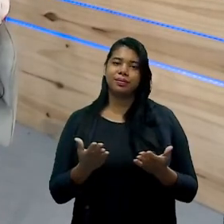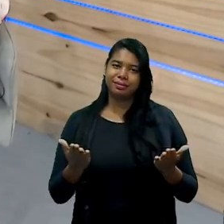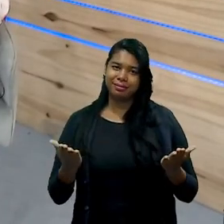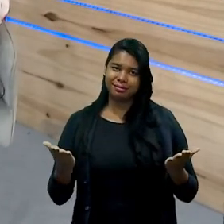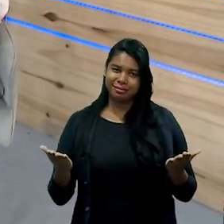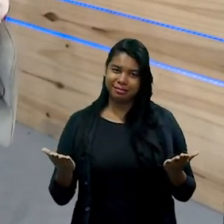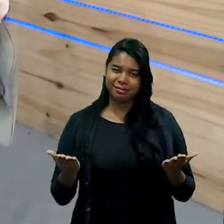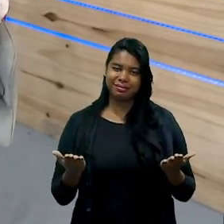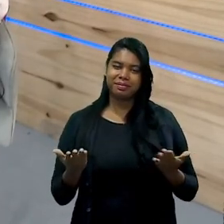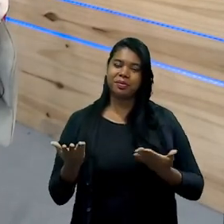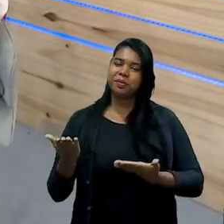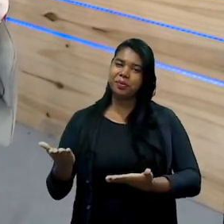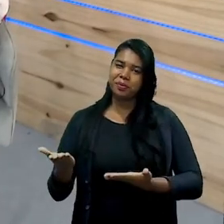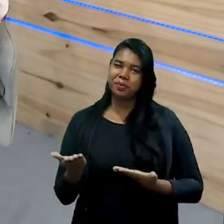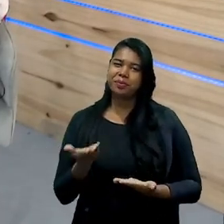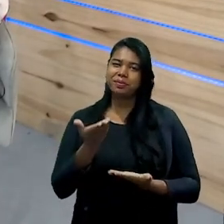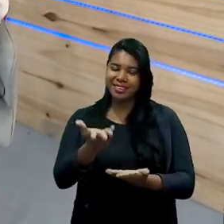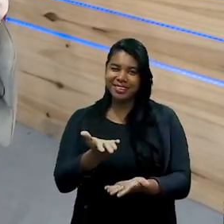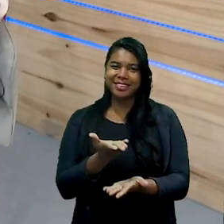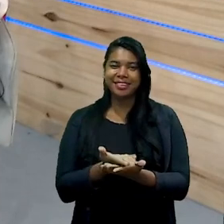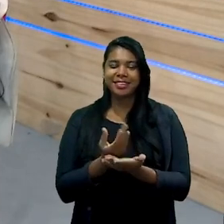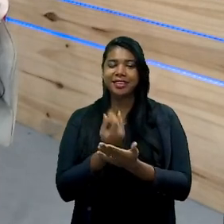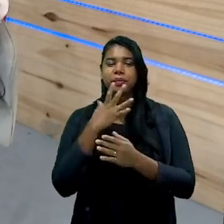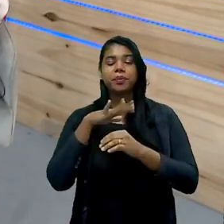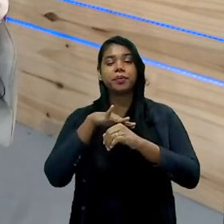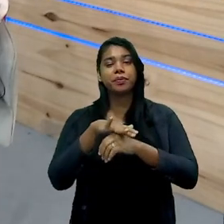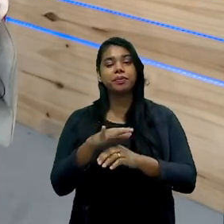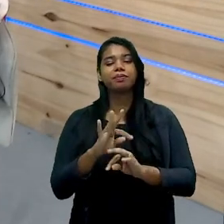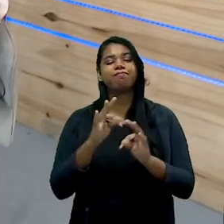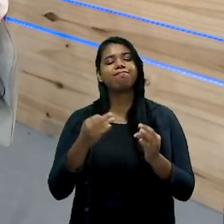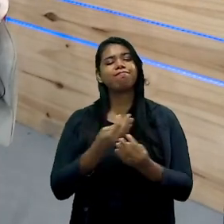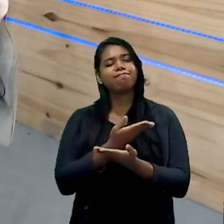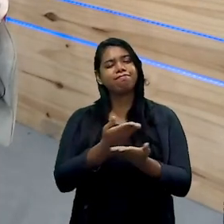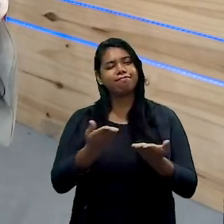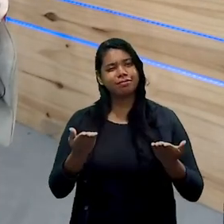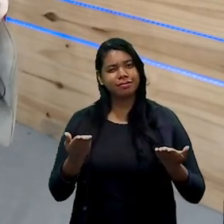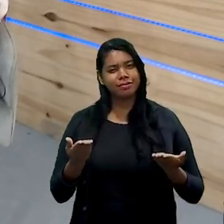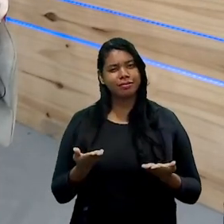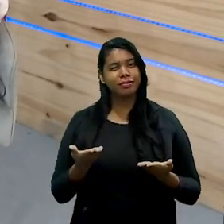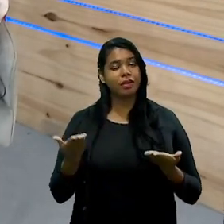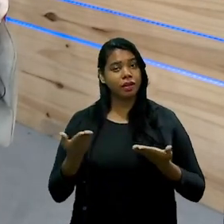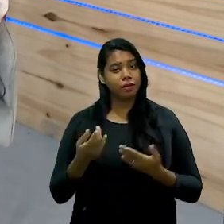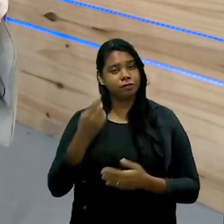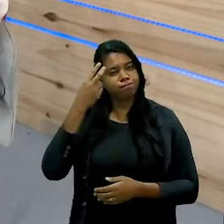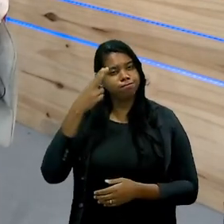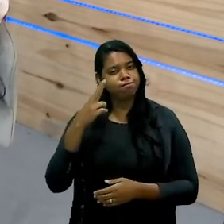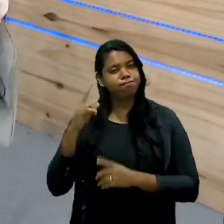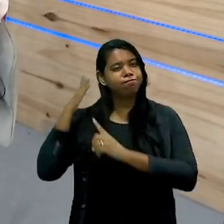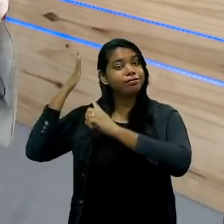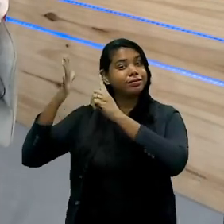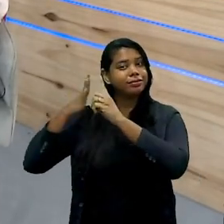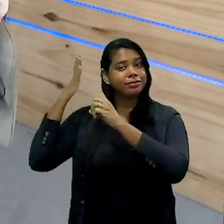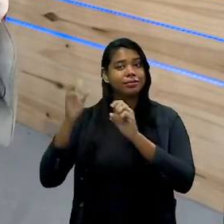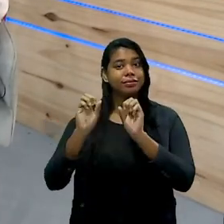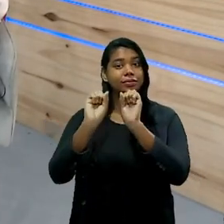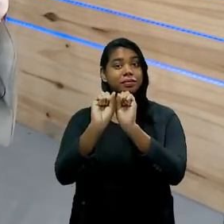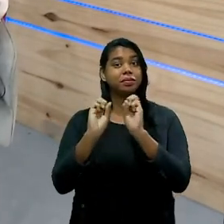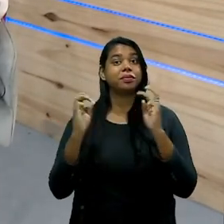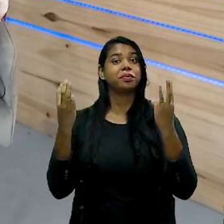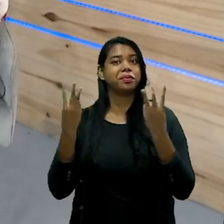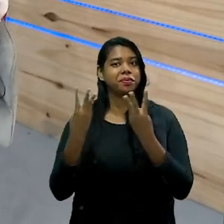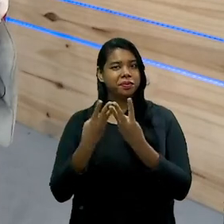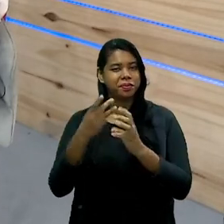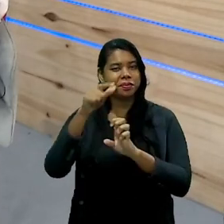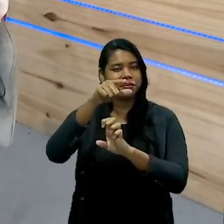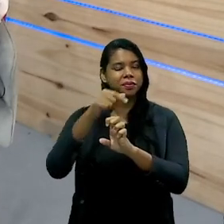Olá pessoal, olá estudantes, boa noite a todos. Estamos no nosso segundo dia do evento do workshop de